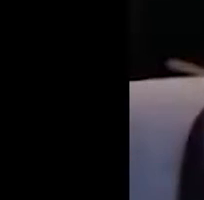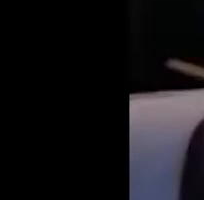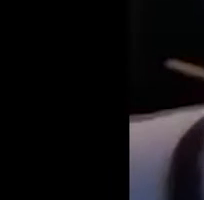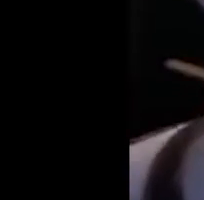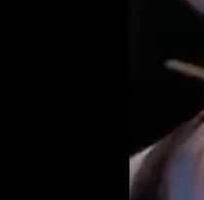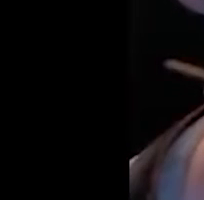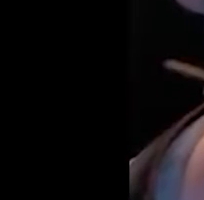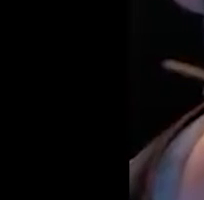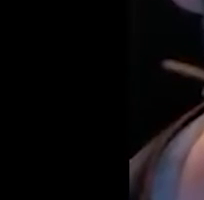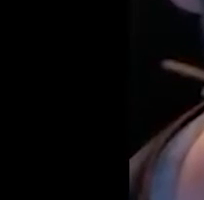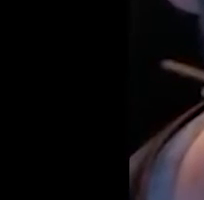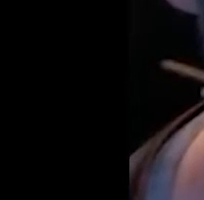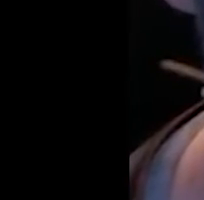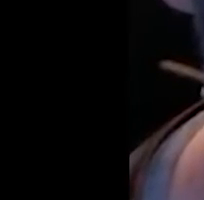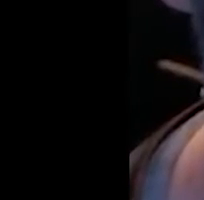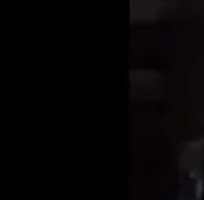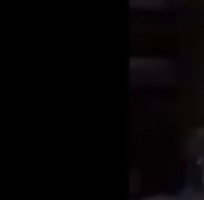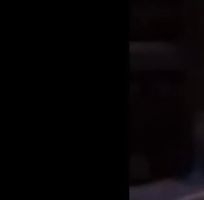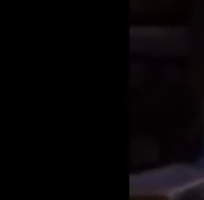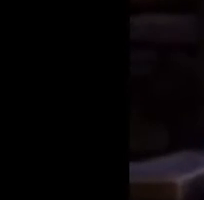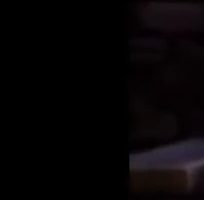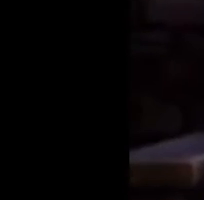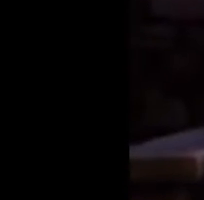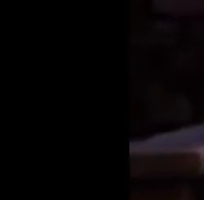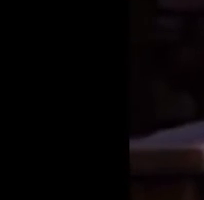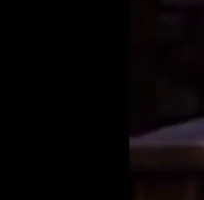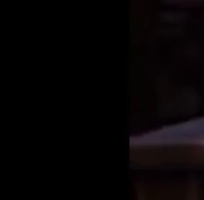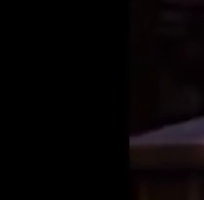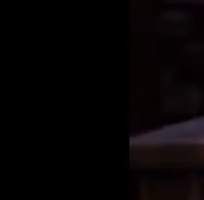a não te dou um